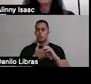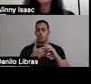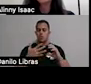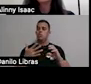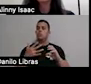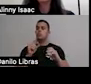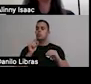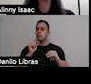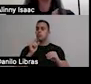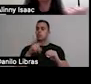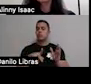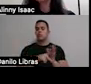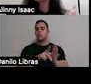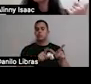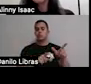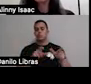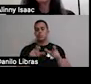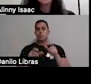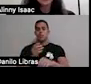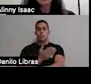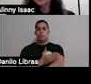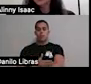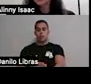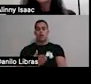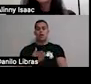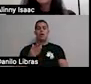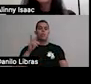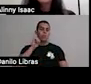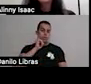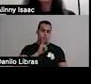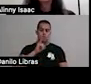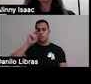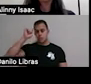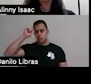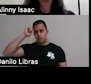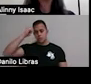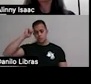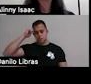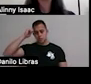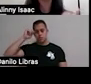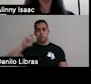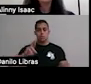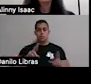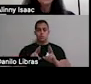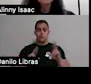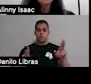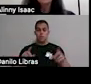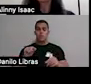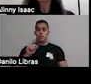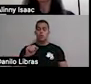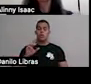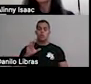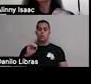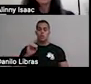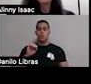ela é composta por indivíduos brancos, pardos e negros. Diferentemente da coorte, né, obtida nos Estados Unidos,